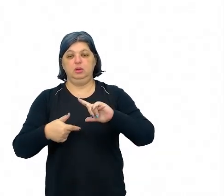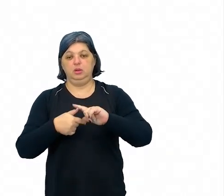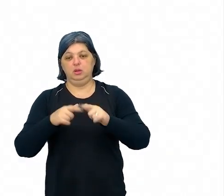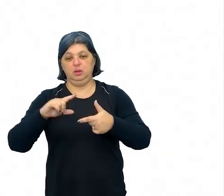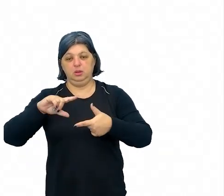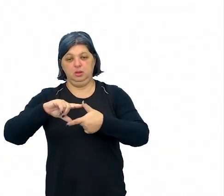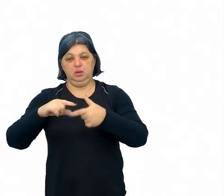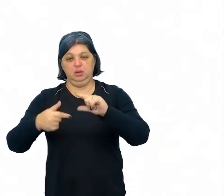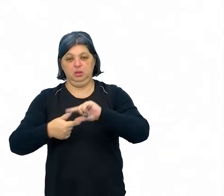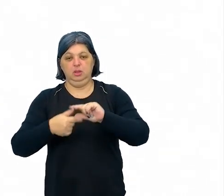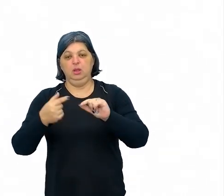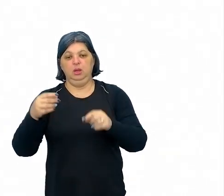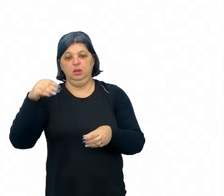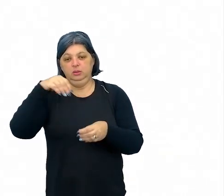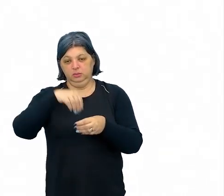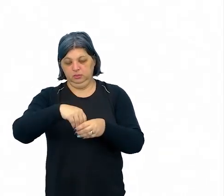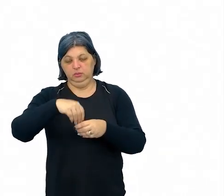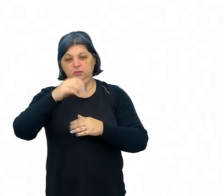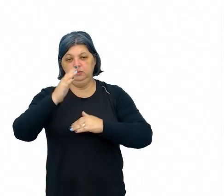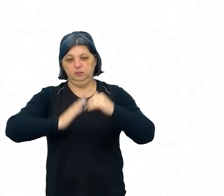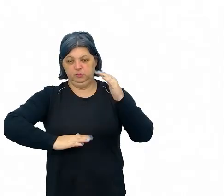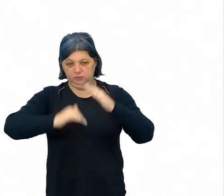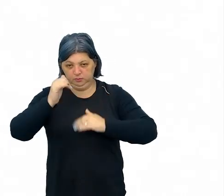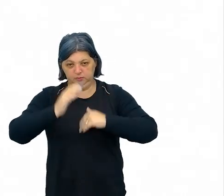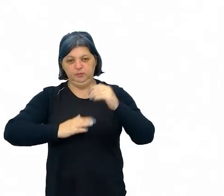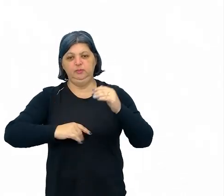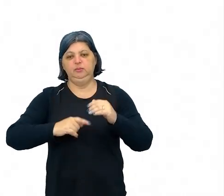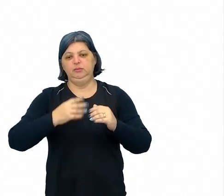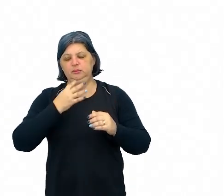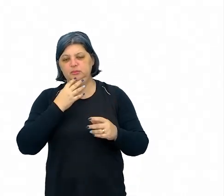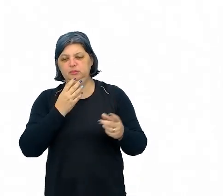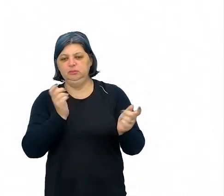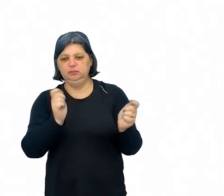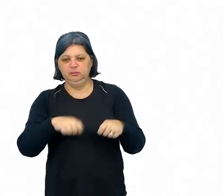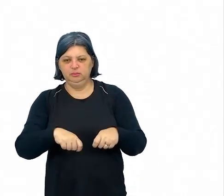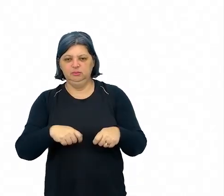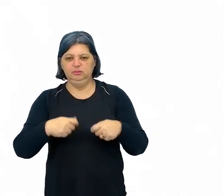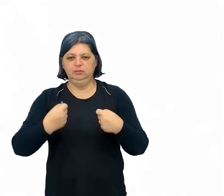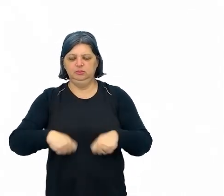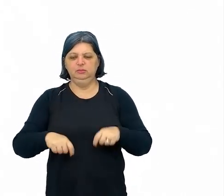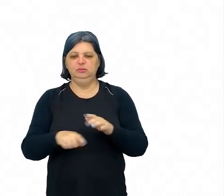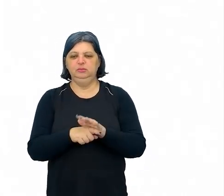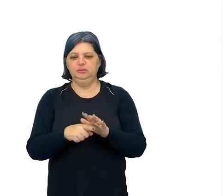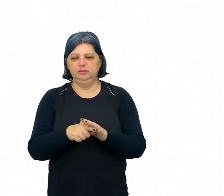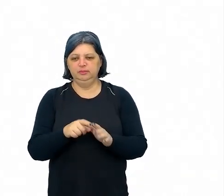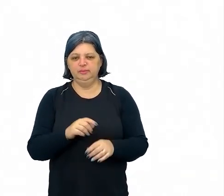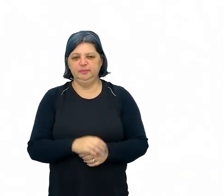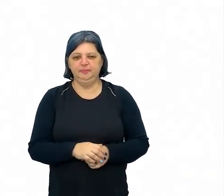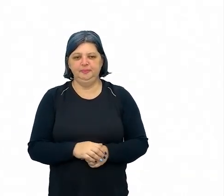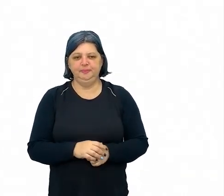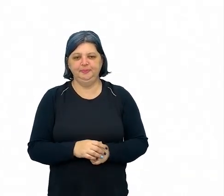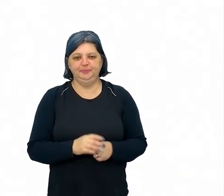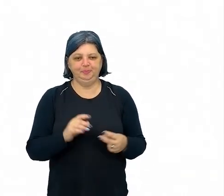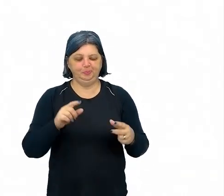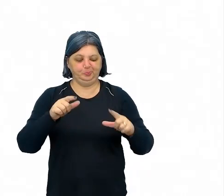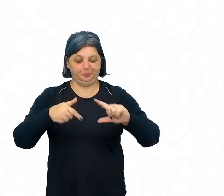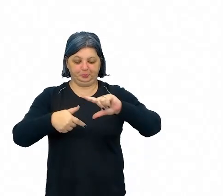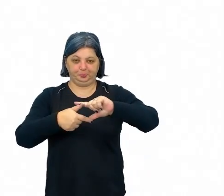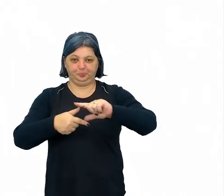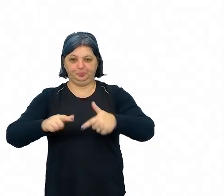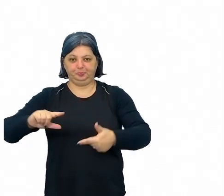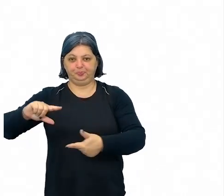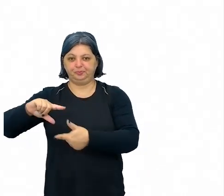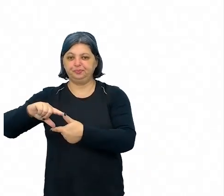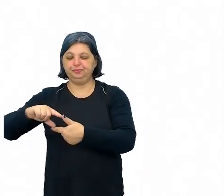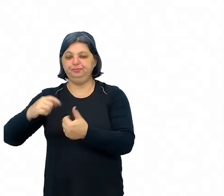contido aonde? Dentro dessa habilidade, reconhecer as condições necessárias e suficientes para que dois triângulos